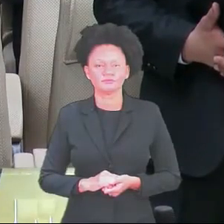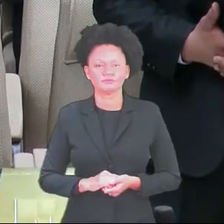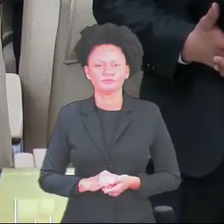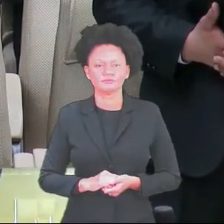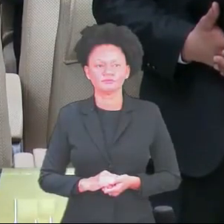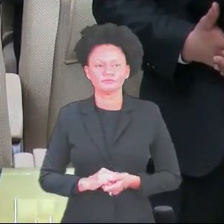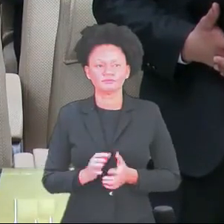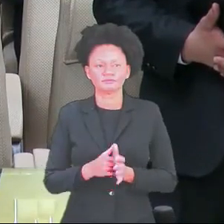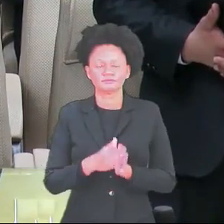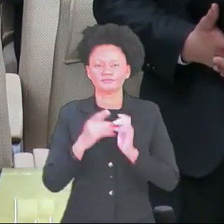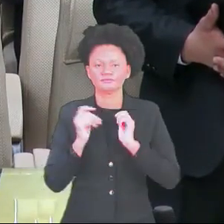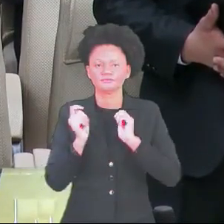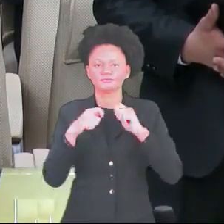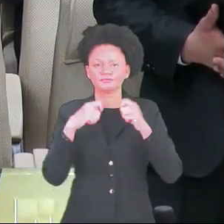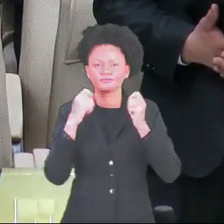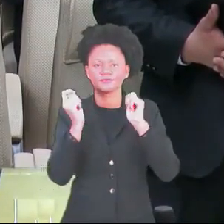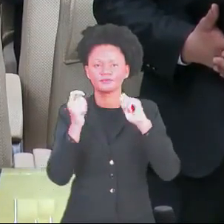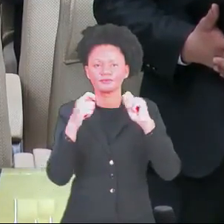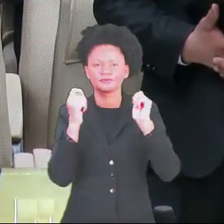Aleluia.